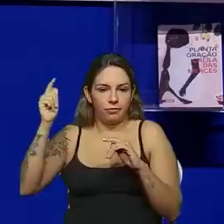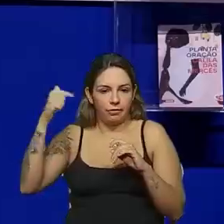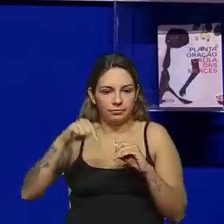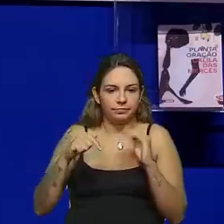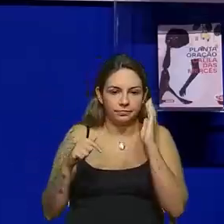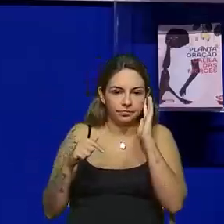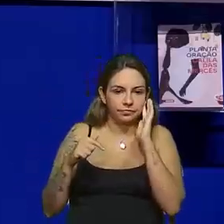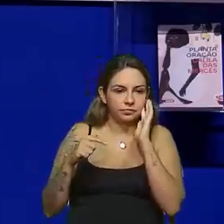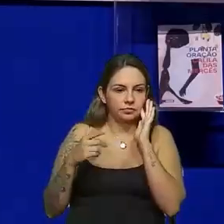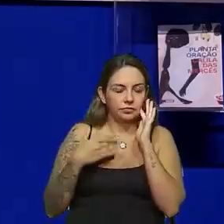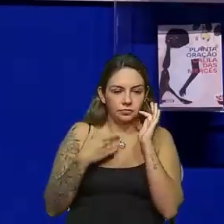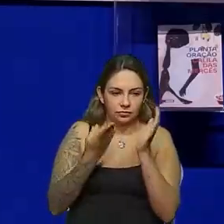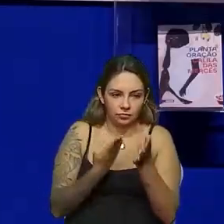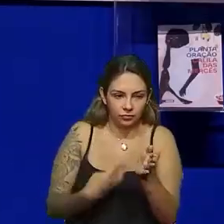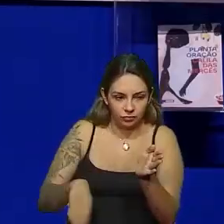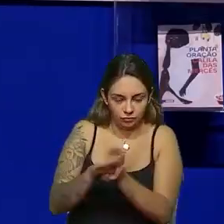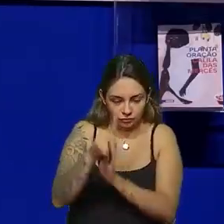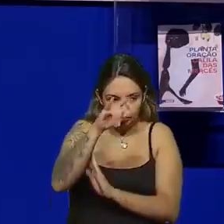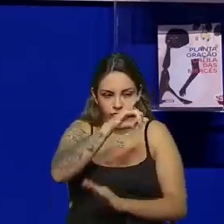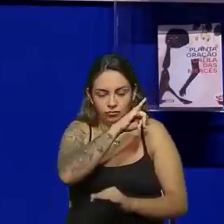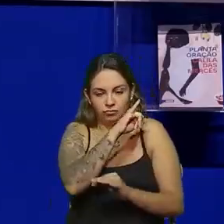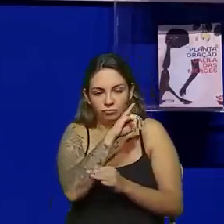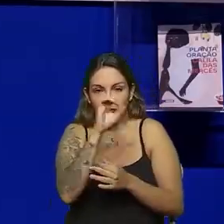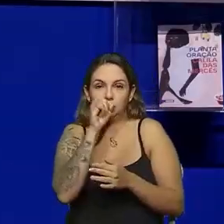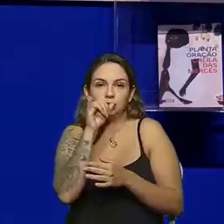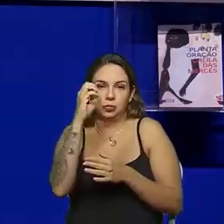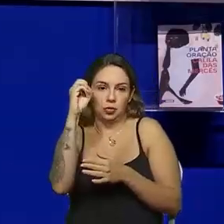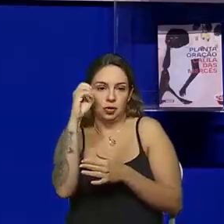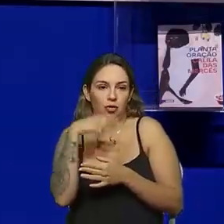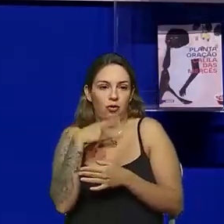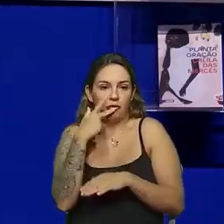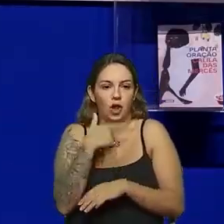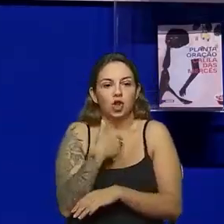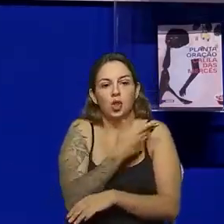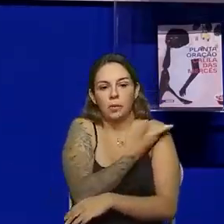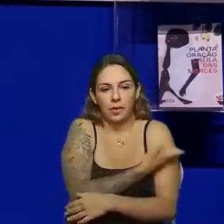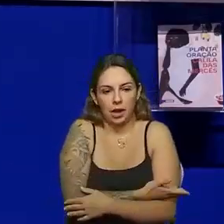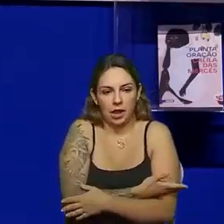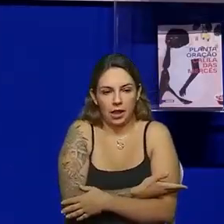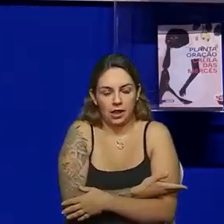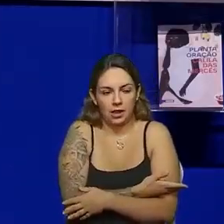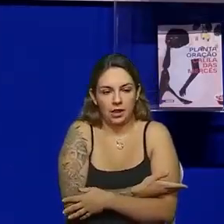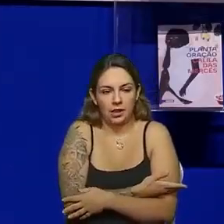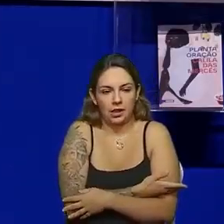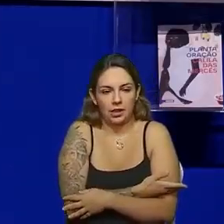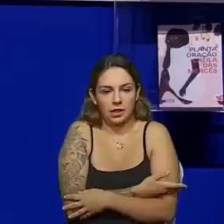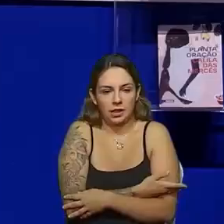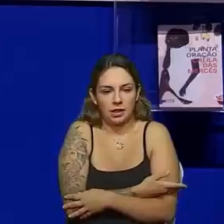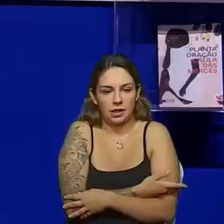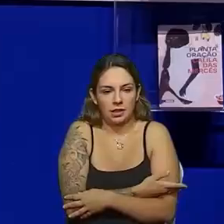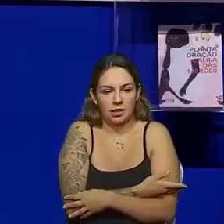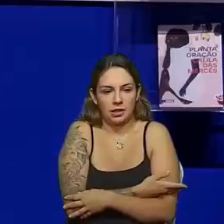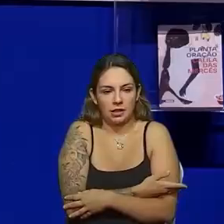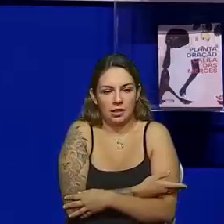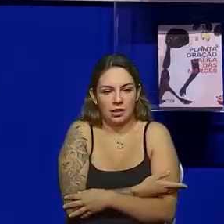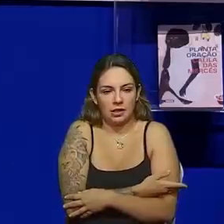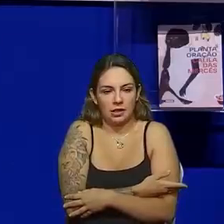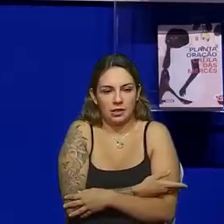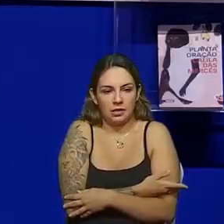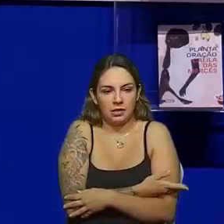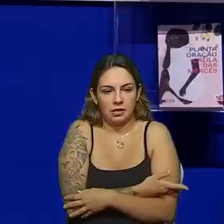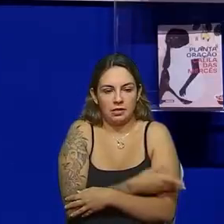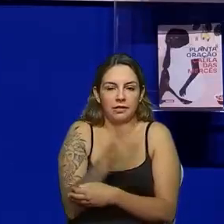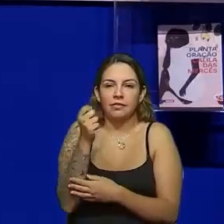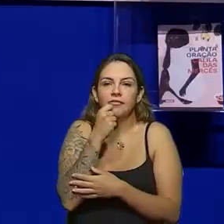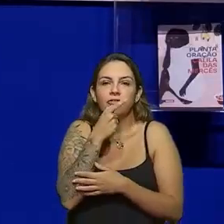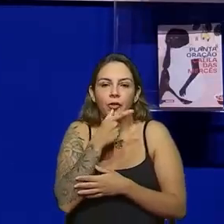né, se eu chegar lá, né, e dizer que eu sou branco na terra da Morgana de colonização germânica, eles